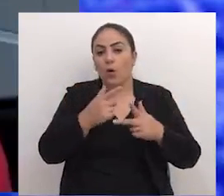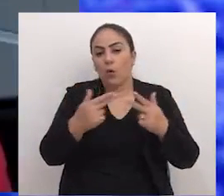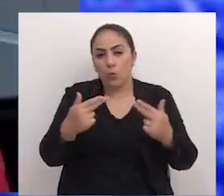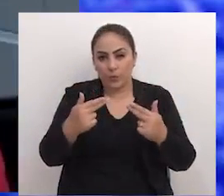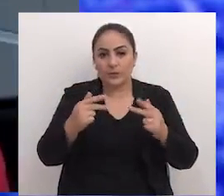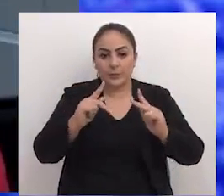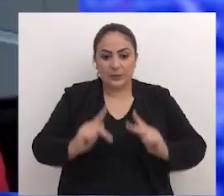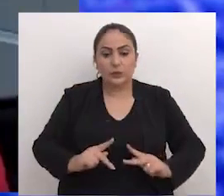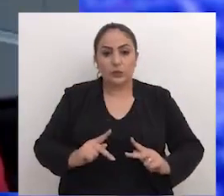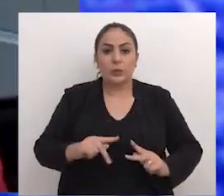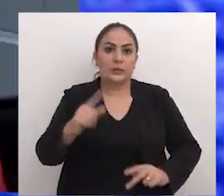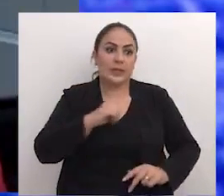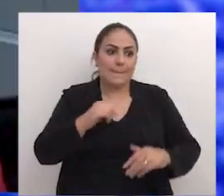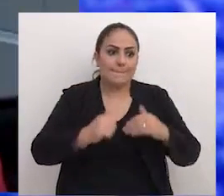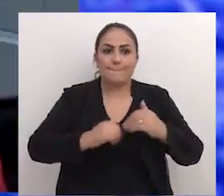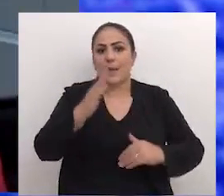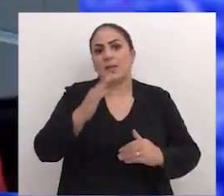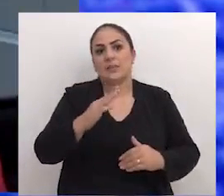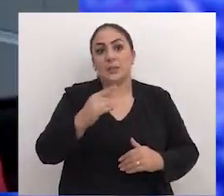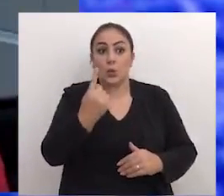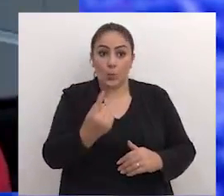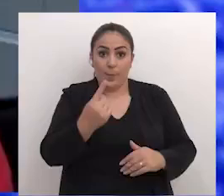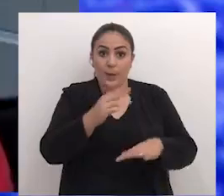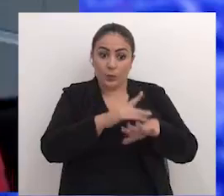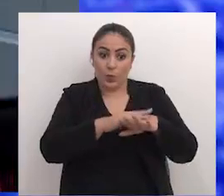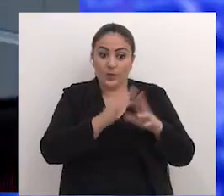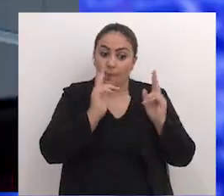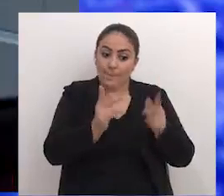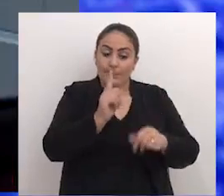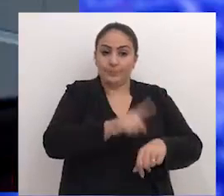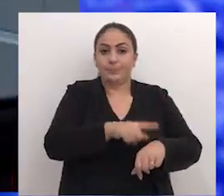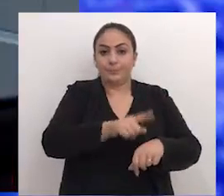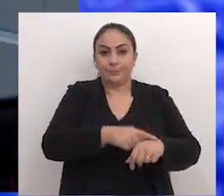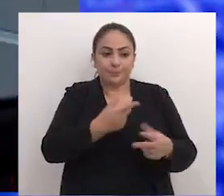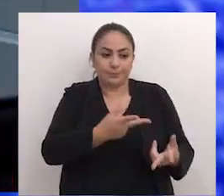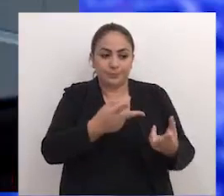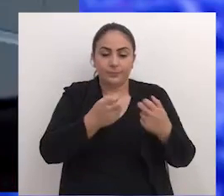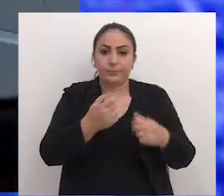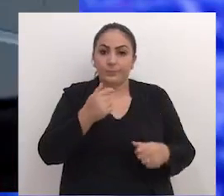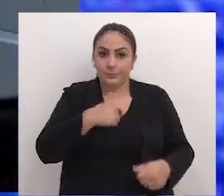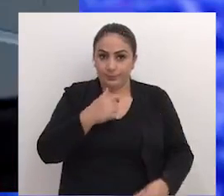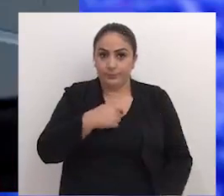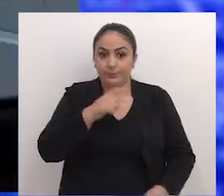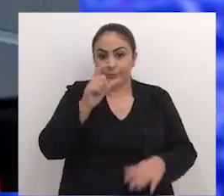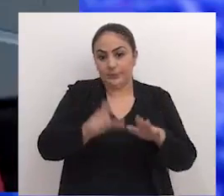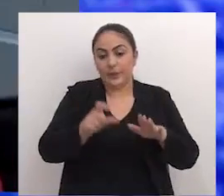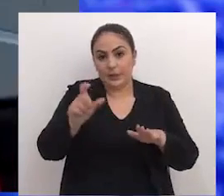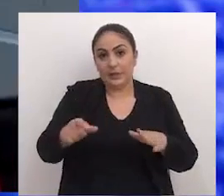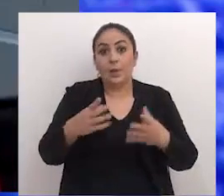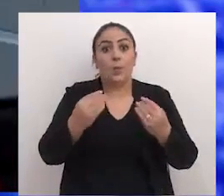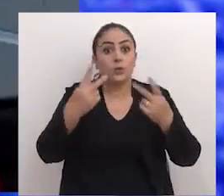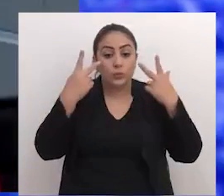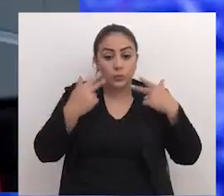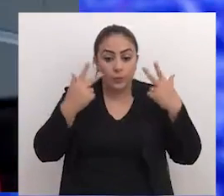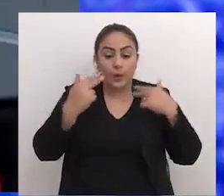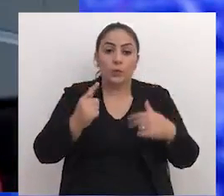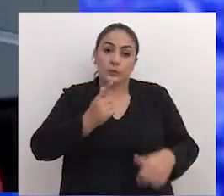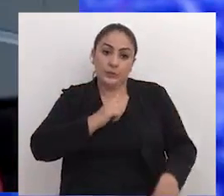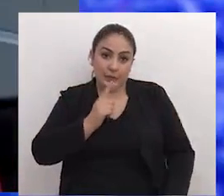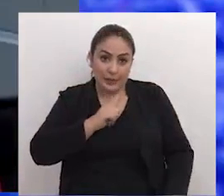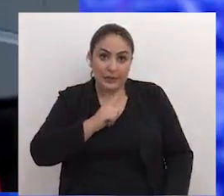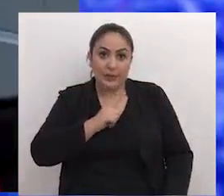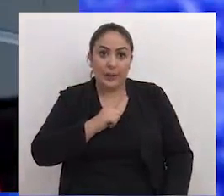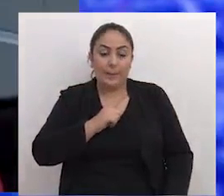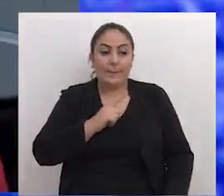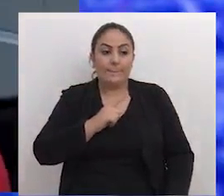algumas e muitas delas tenham mais de uma doença ao mesmo tempo. Eu vejo pelos meus clientes. É muito comum que eles